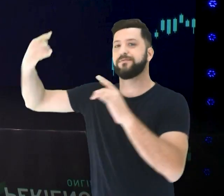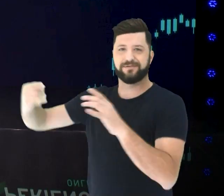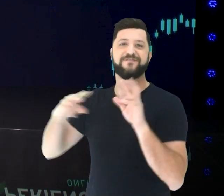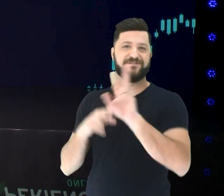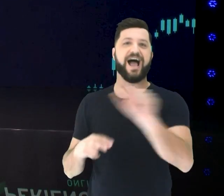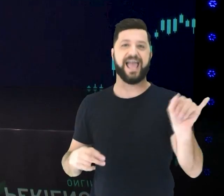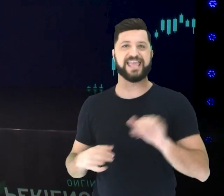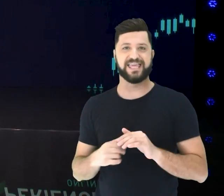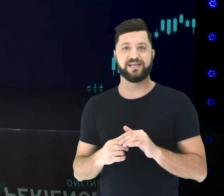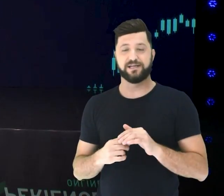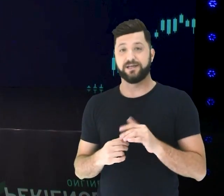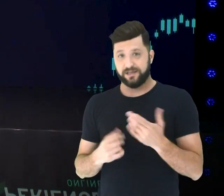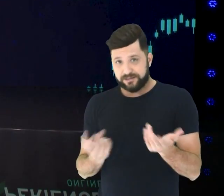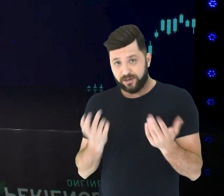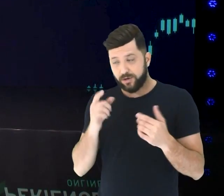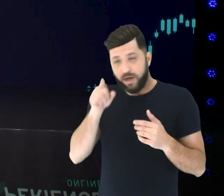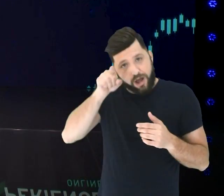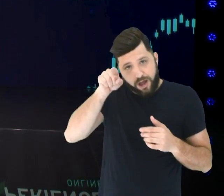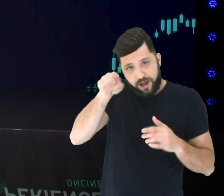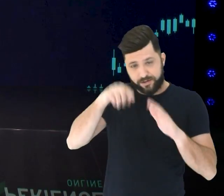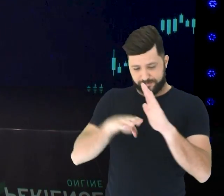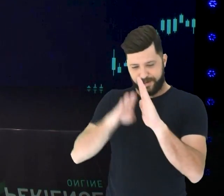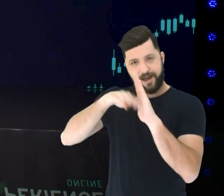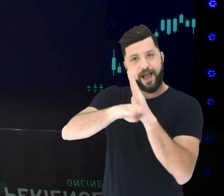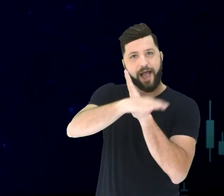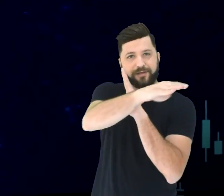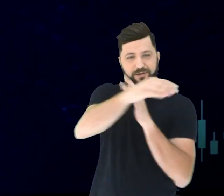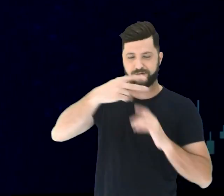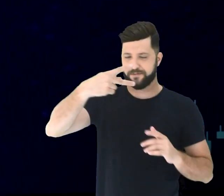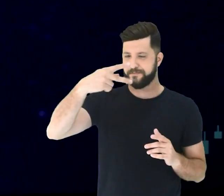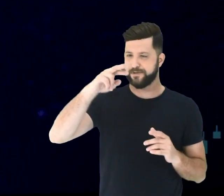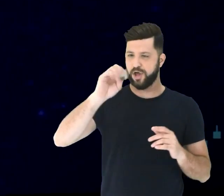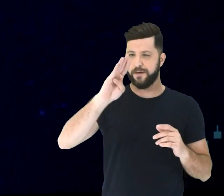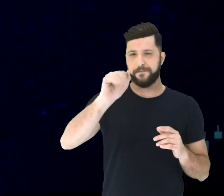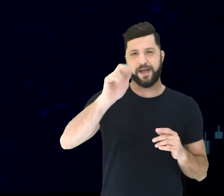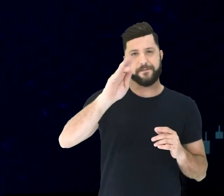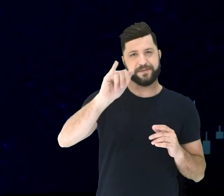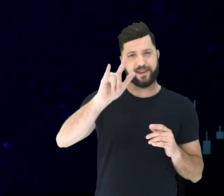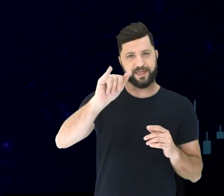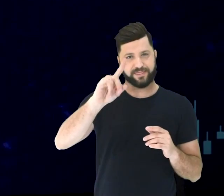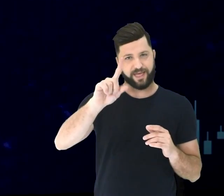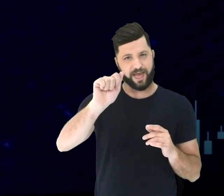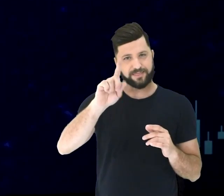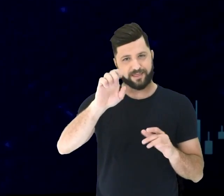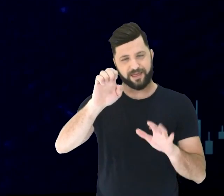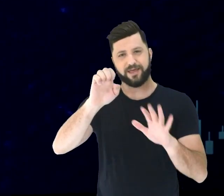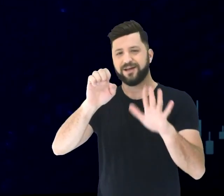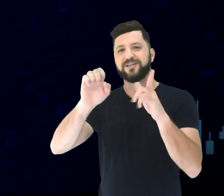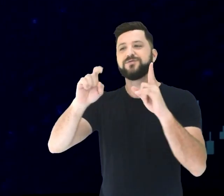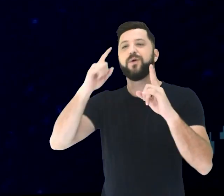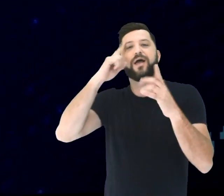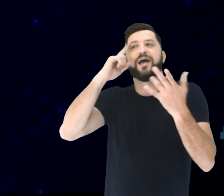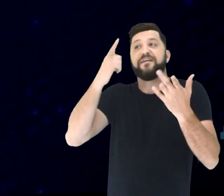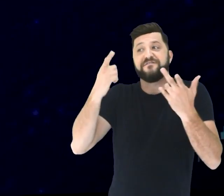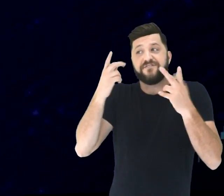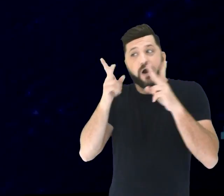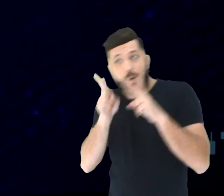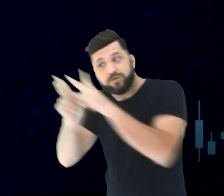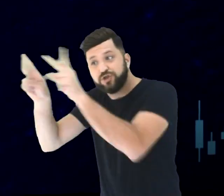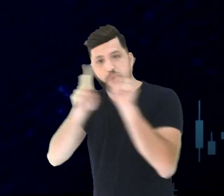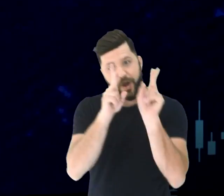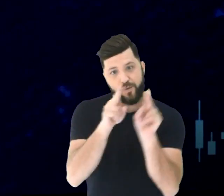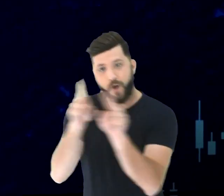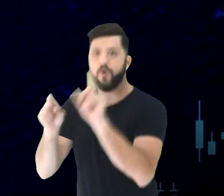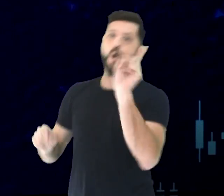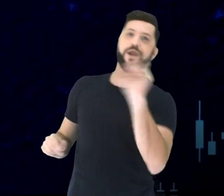no mercado ela não advém do fato da gente tentar entender se um determinado movimento tende a continuar ou não no meu